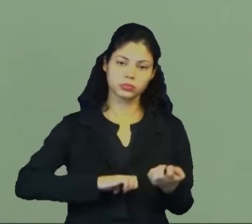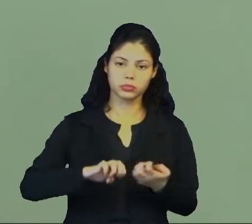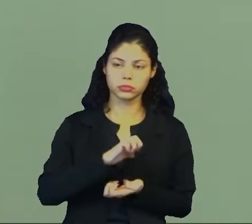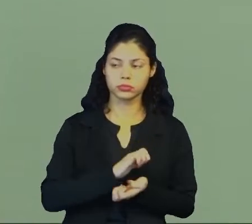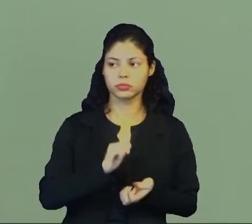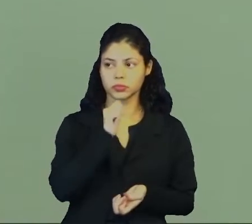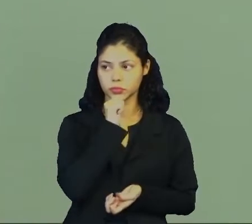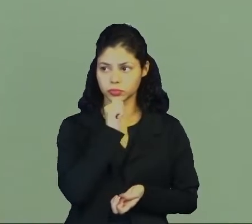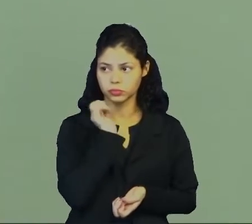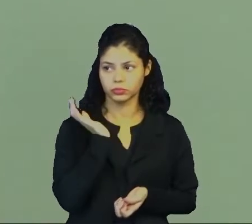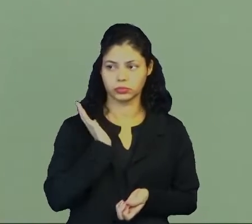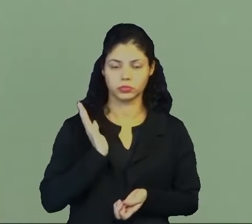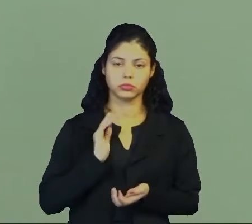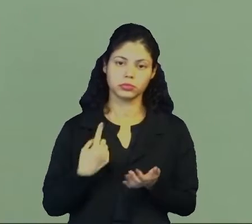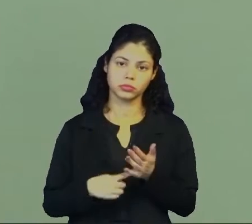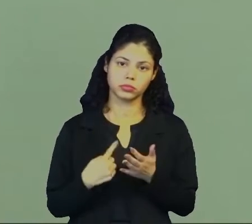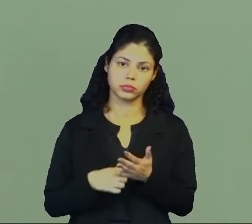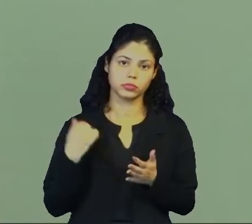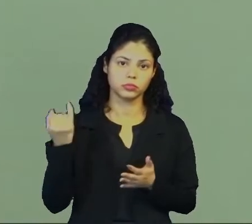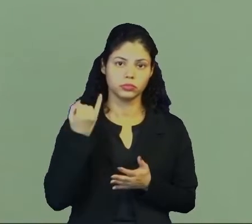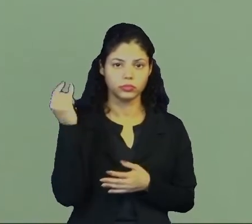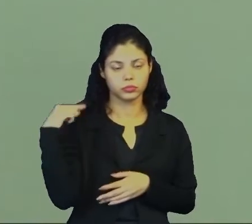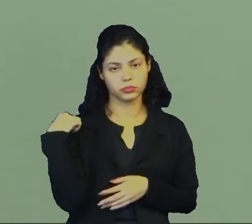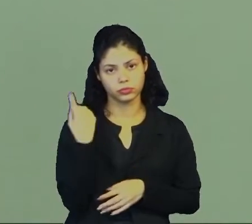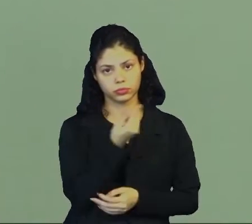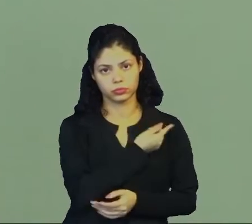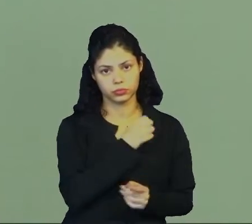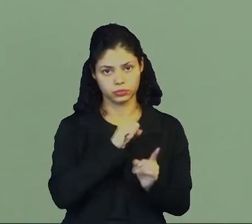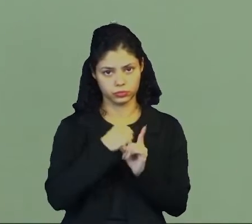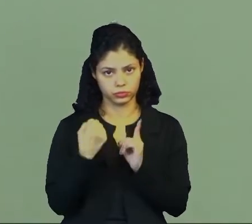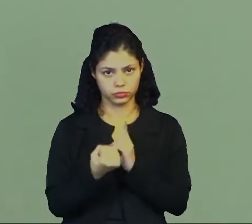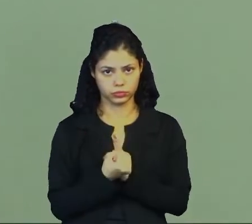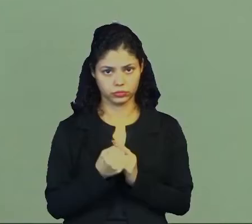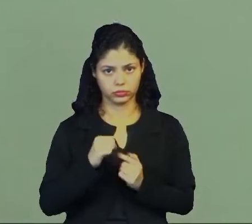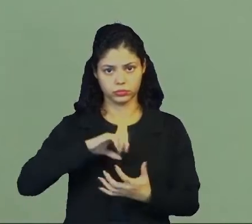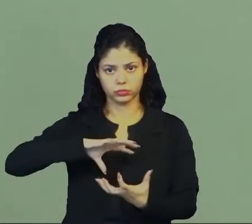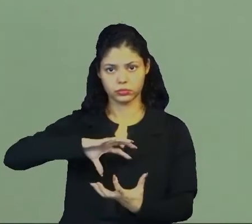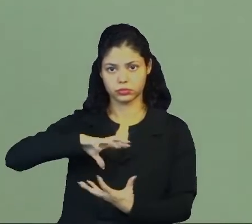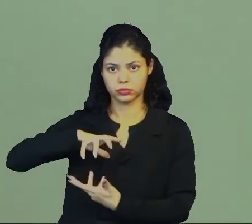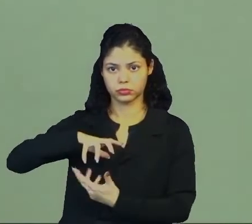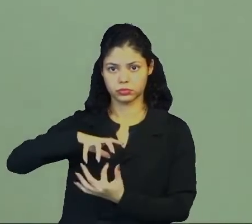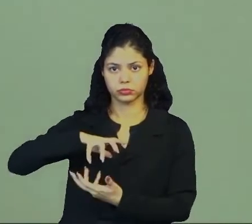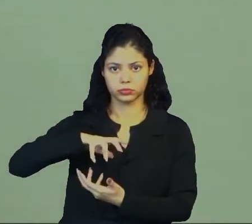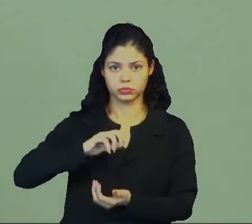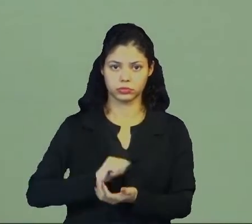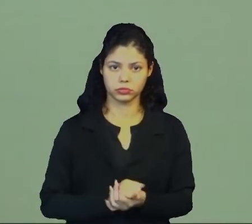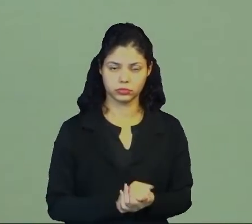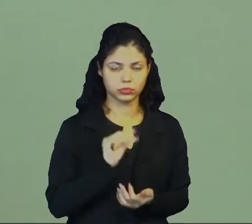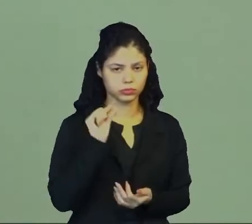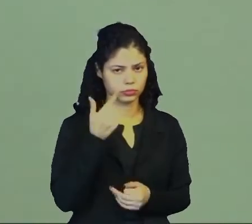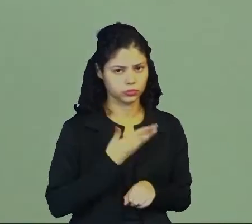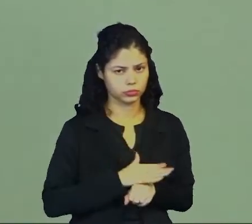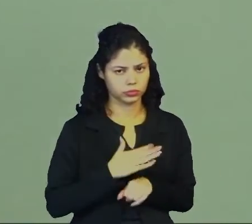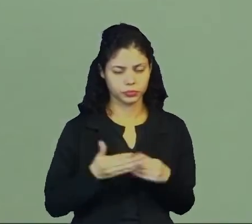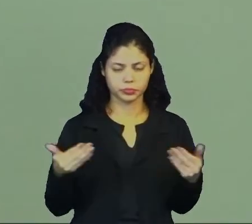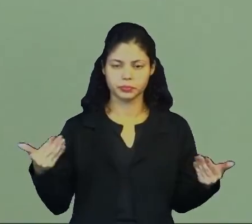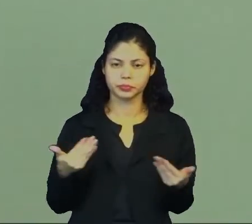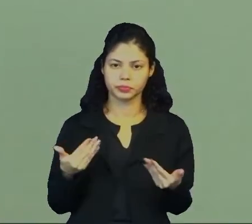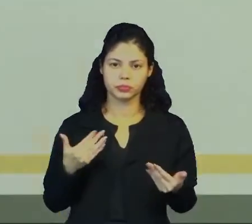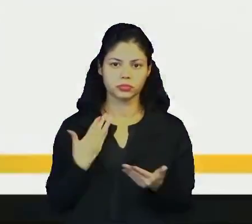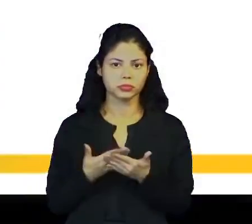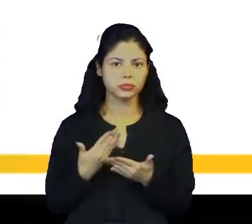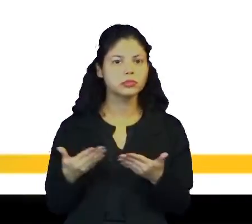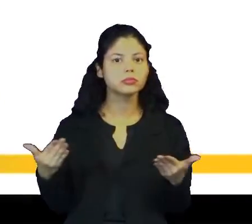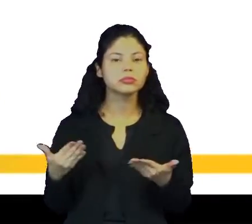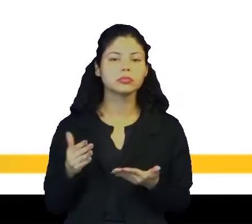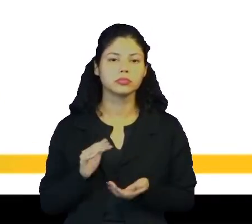revoluções burguesas que marcam, né, a importância delas para a nossa sociedade ocidental. Vamos lá exercitar um pouco do que nós aprendemos na aula de